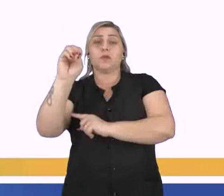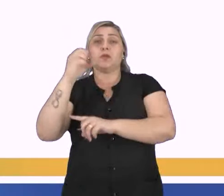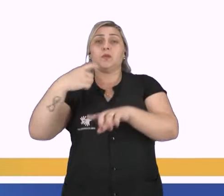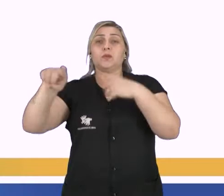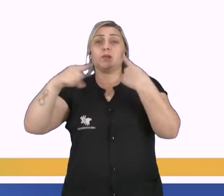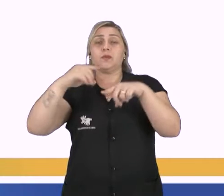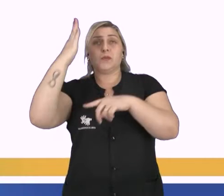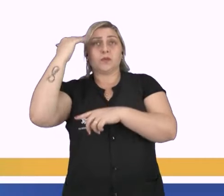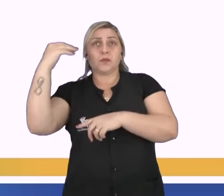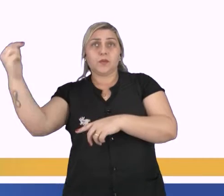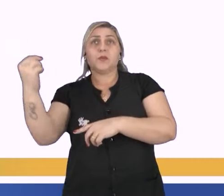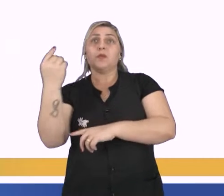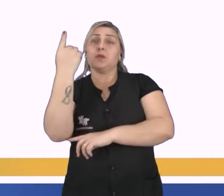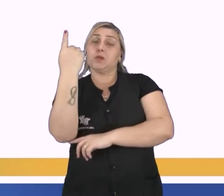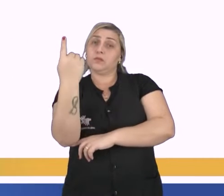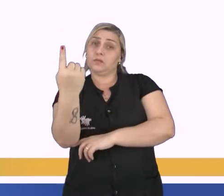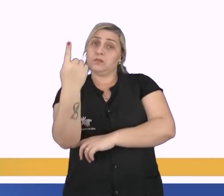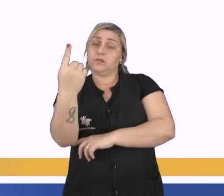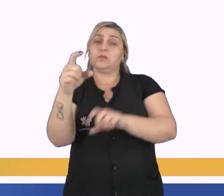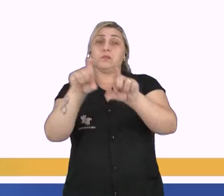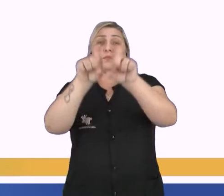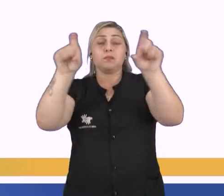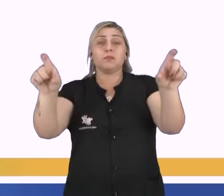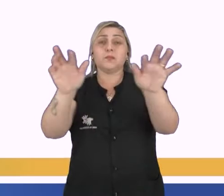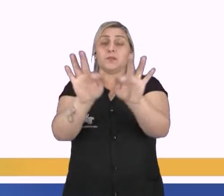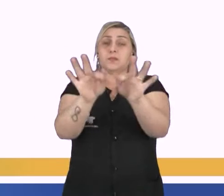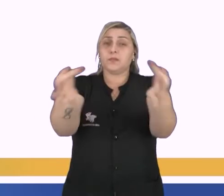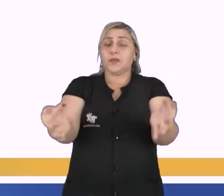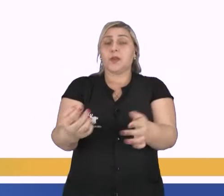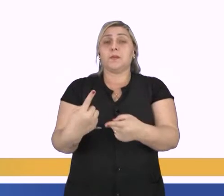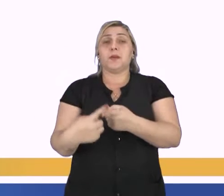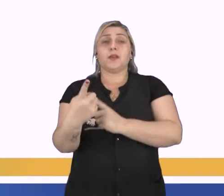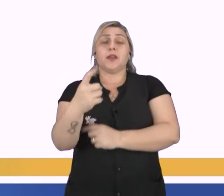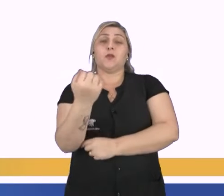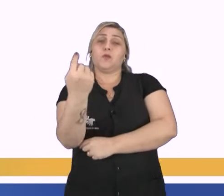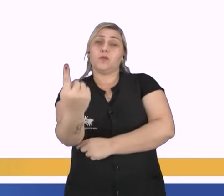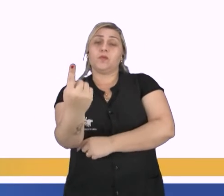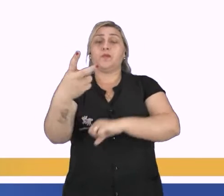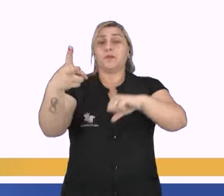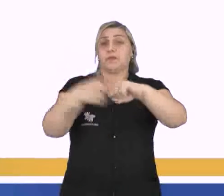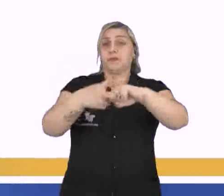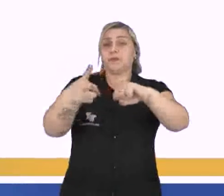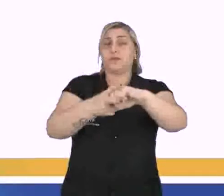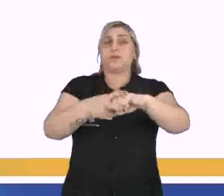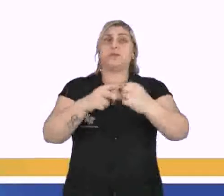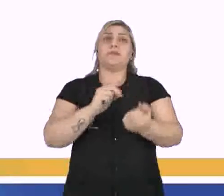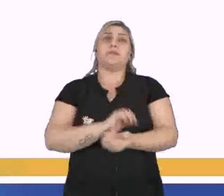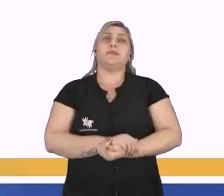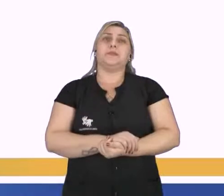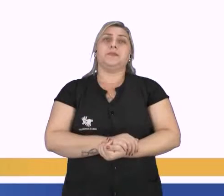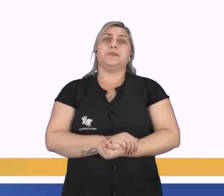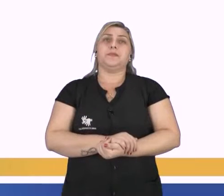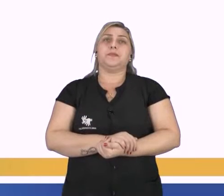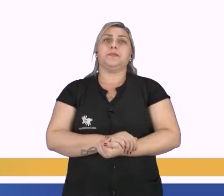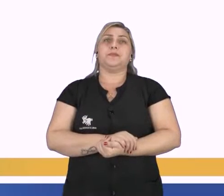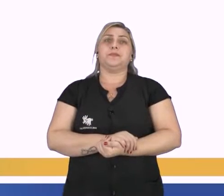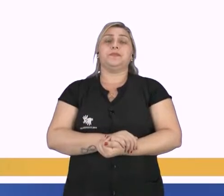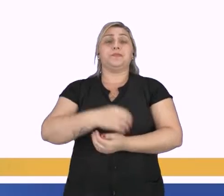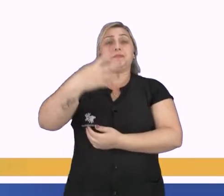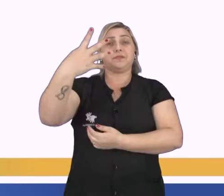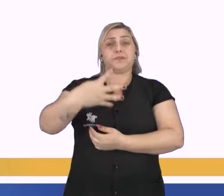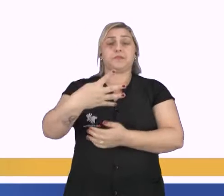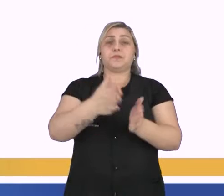Uma oração de período simples, porque nós temos apenas a presença de um verbo. E